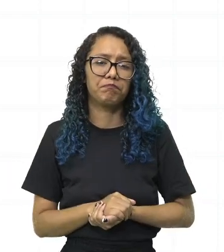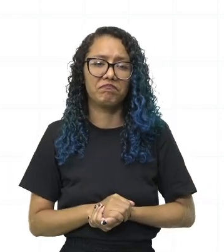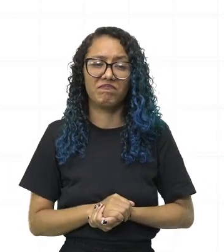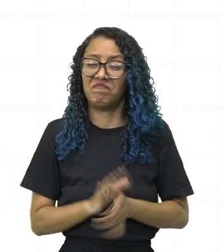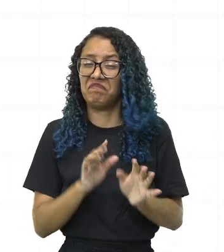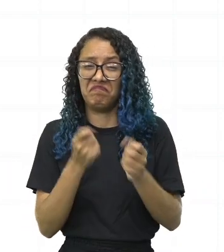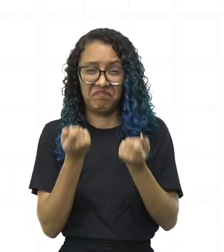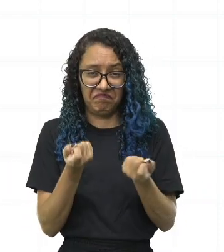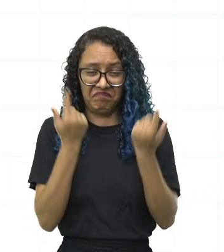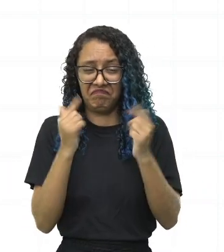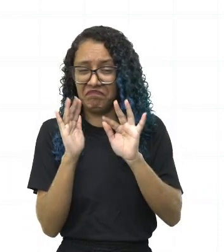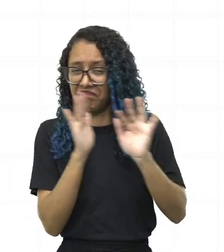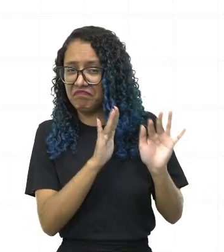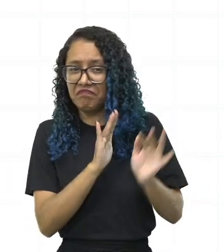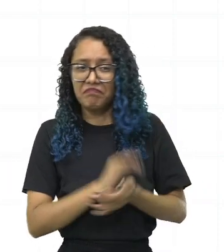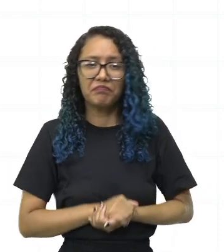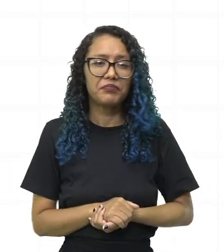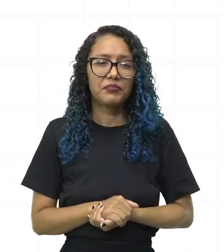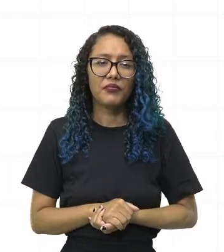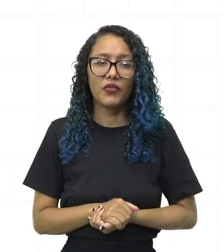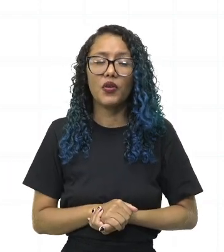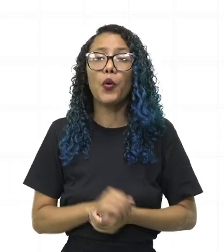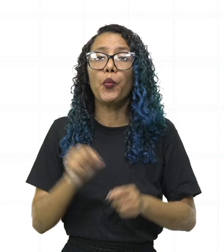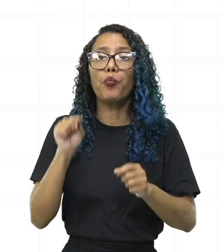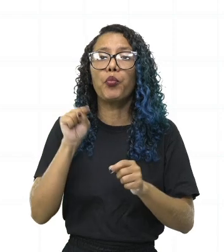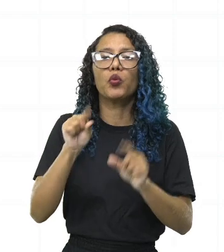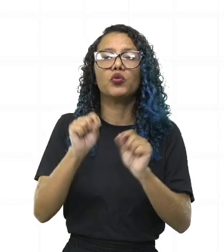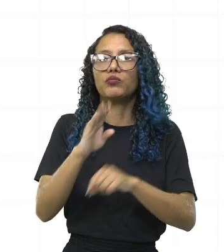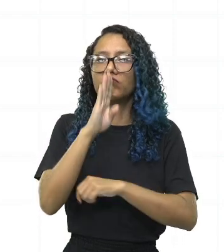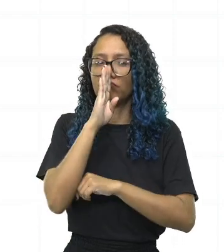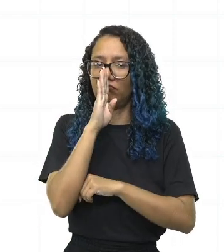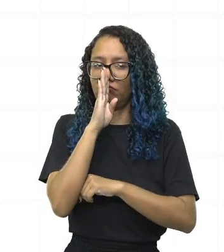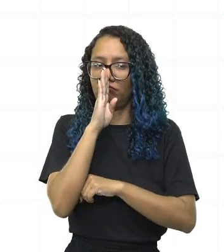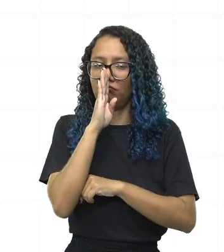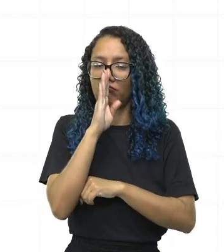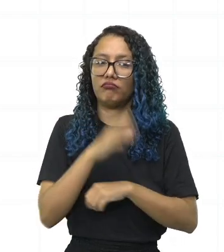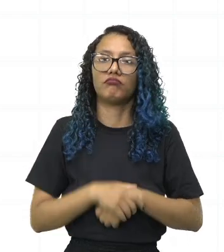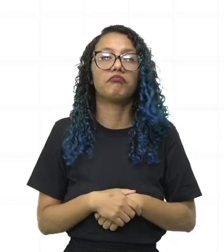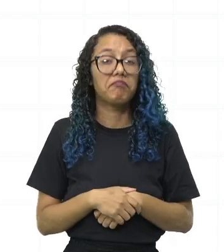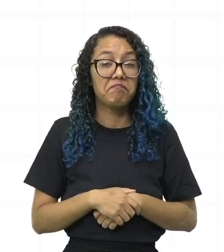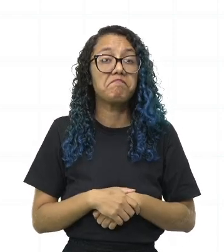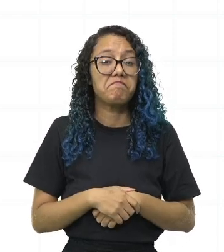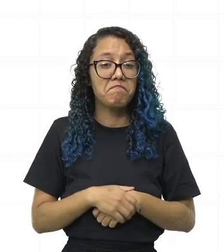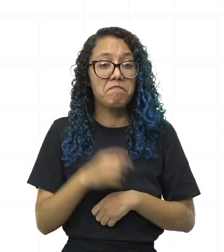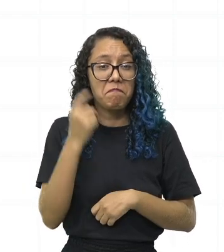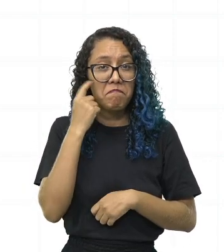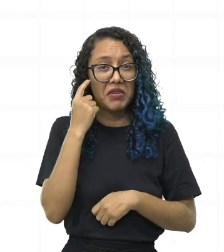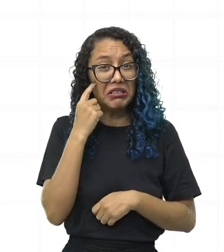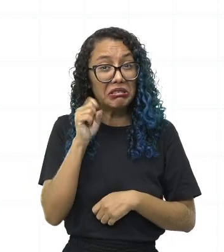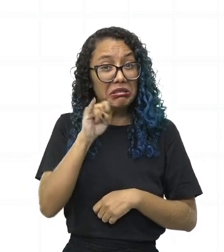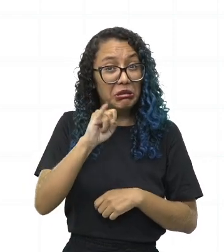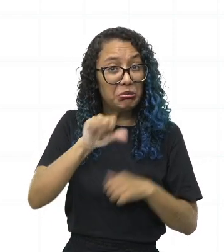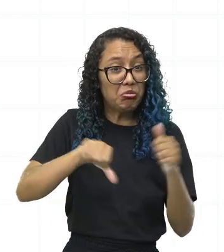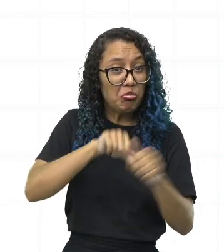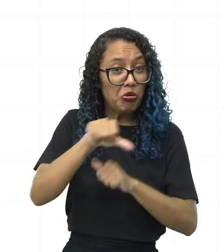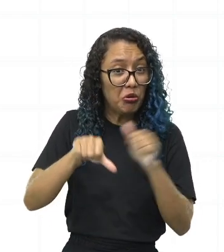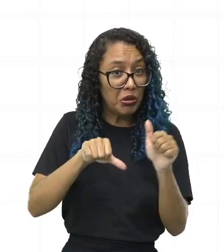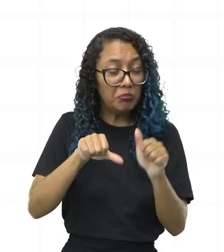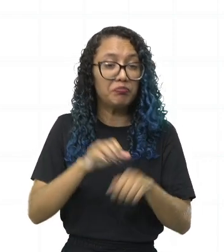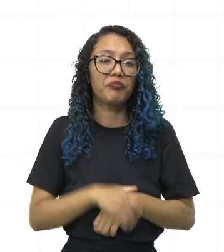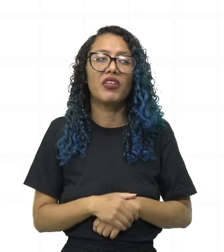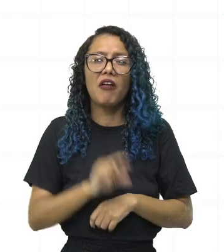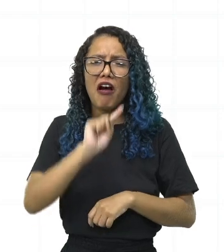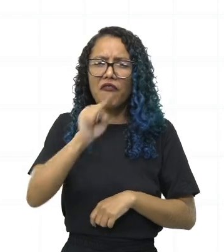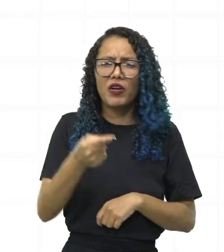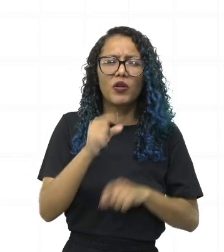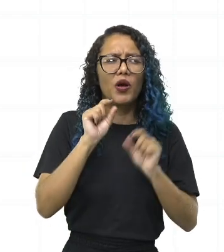para ausência de consenso. Ponto é silêncio no texto. Imagine se muda de jeito. A vírgula, na mesma